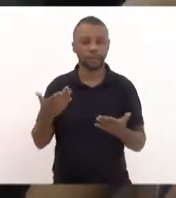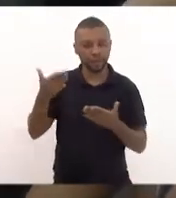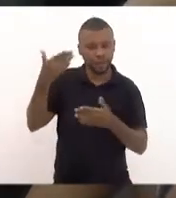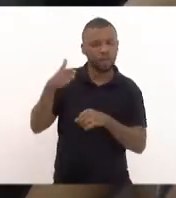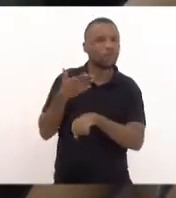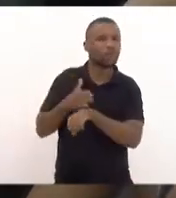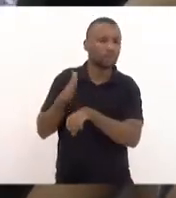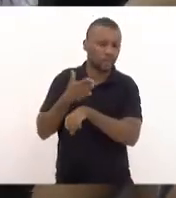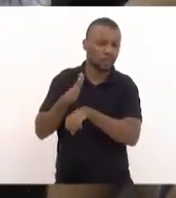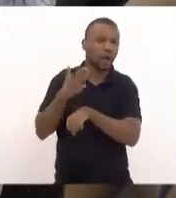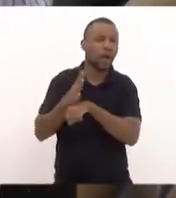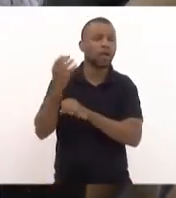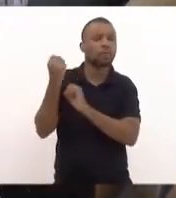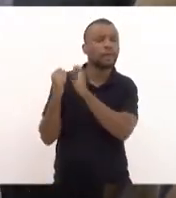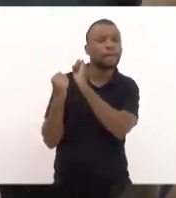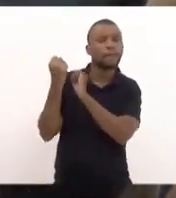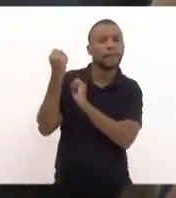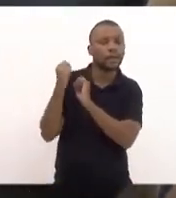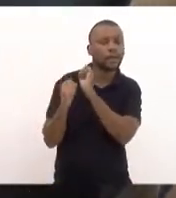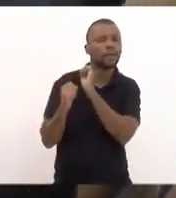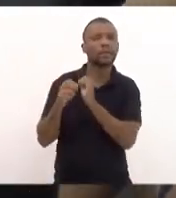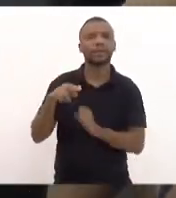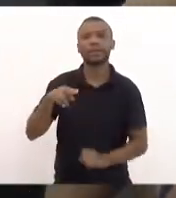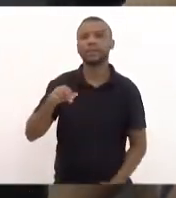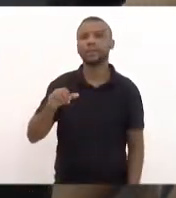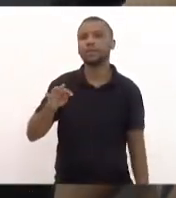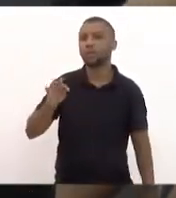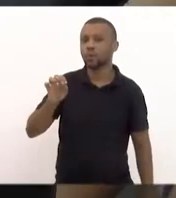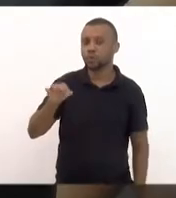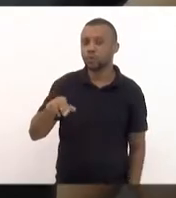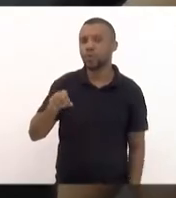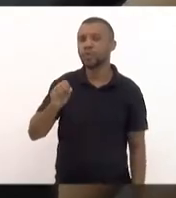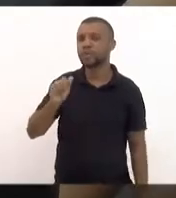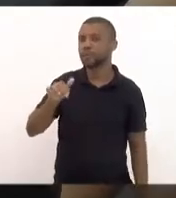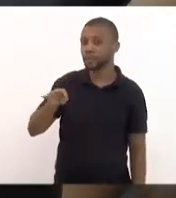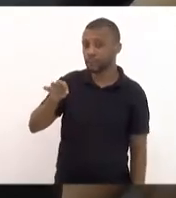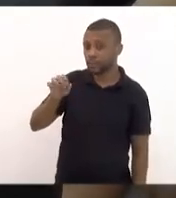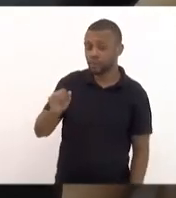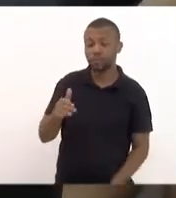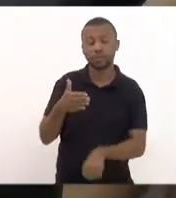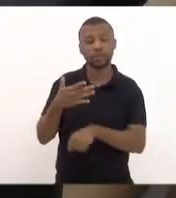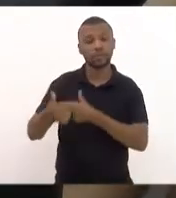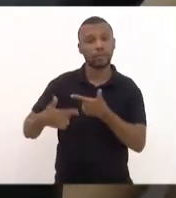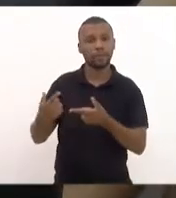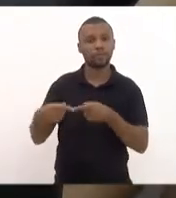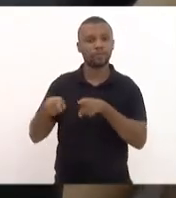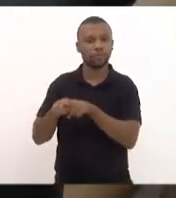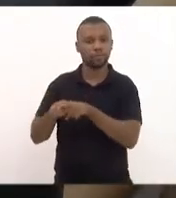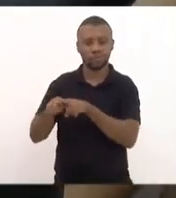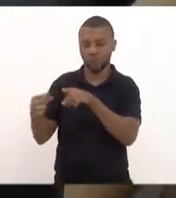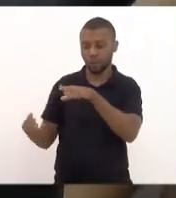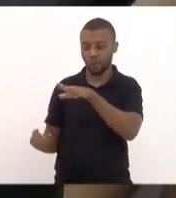Fundrem, né? Fui estagiário do grande Milton Santos, geógrafo na Fundrem, que era uma bela fundação.